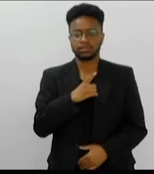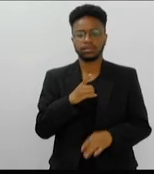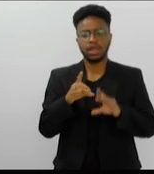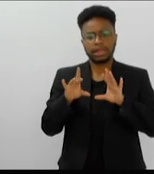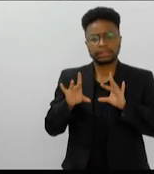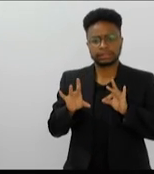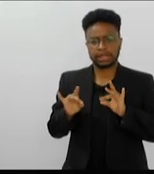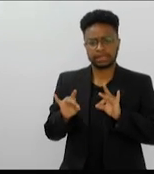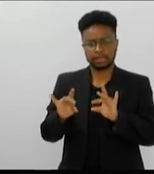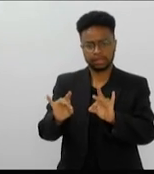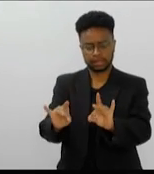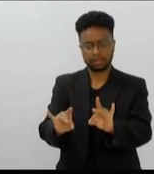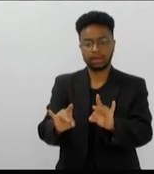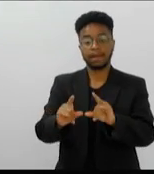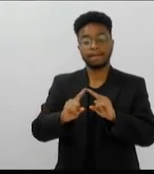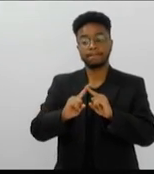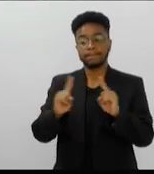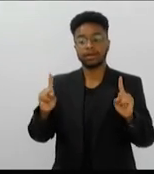mas que marcou